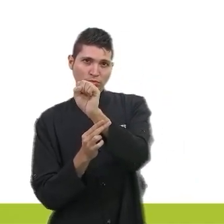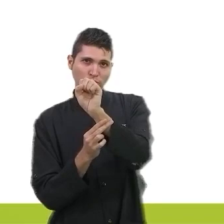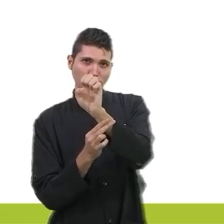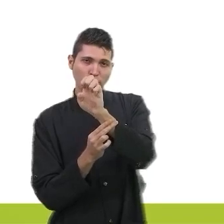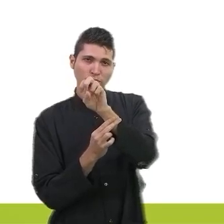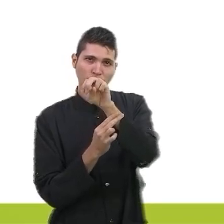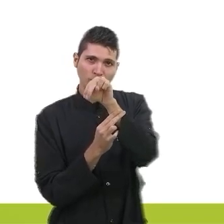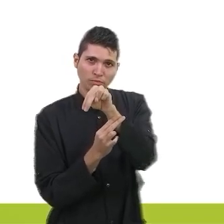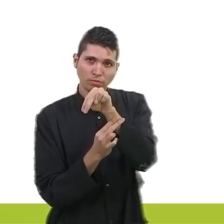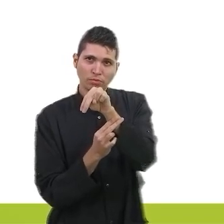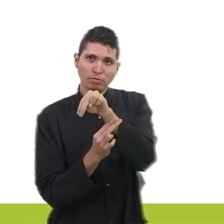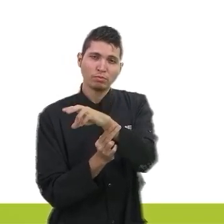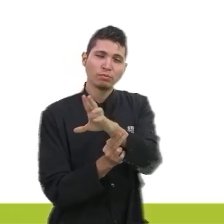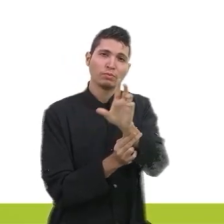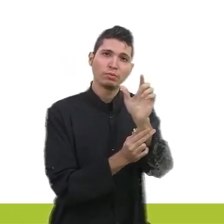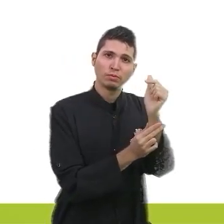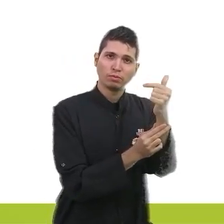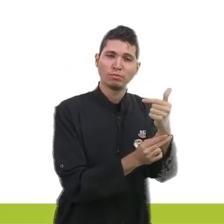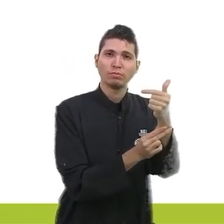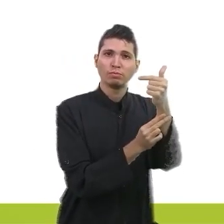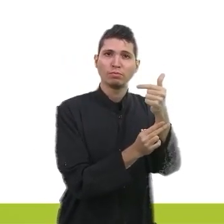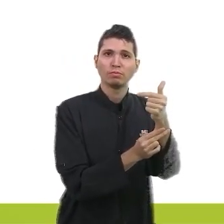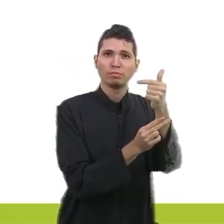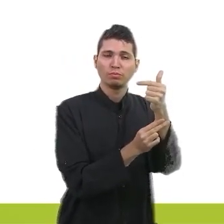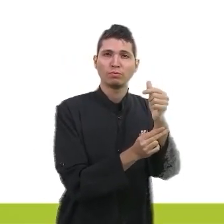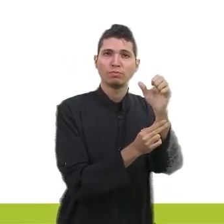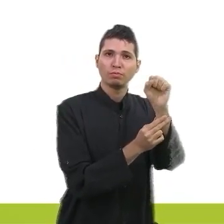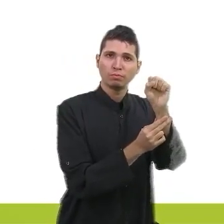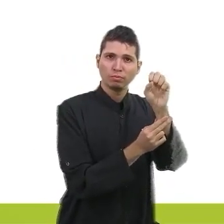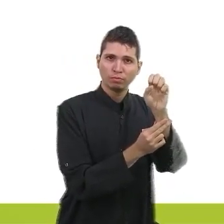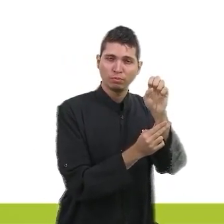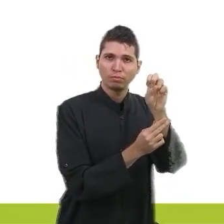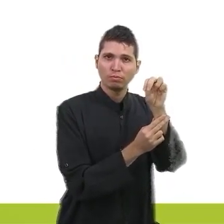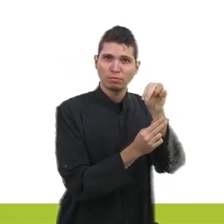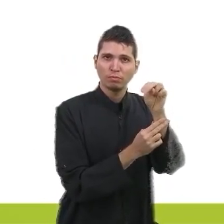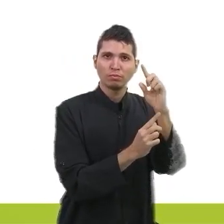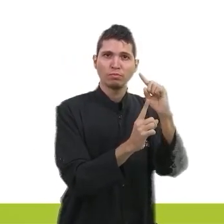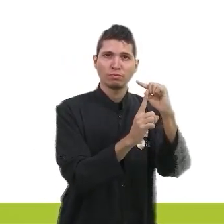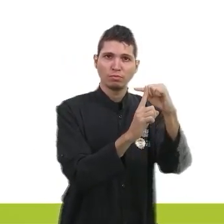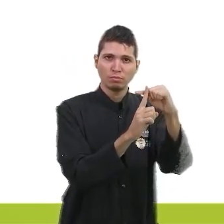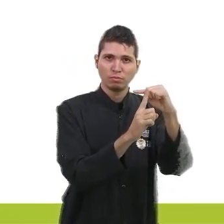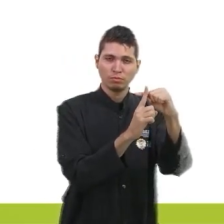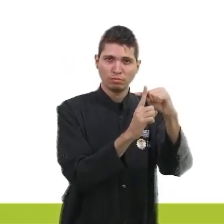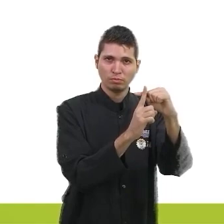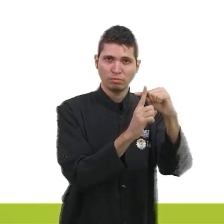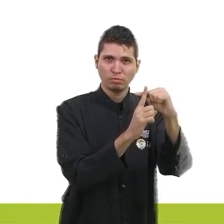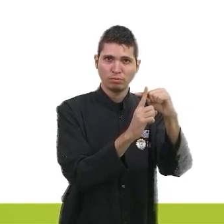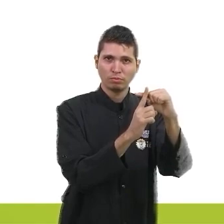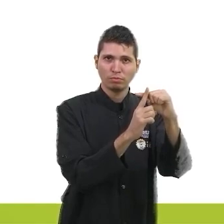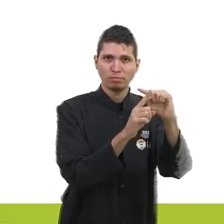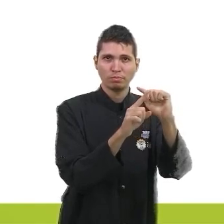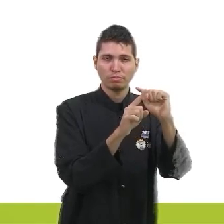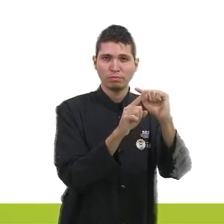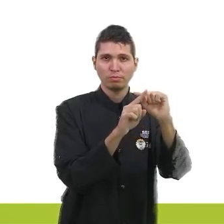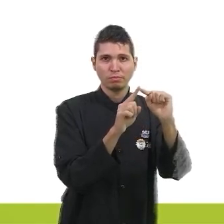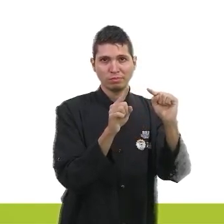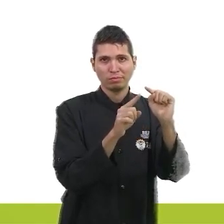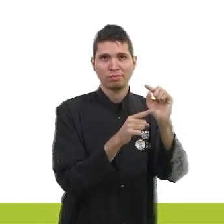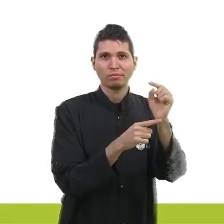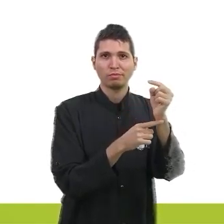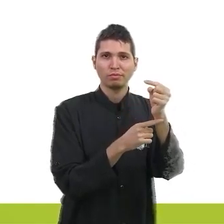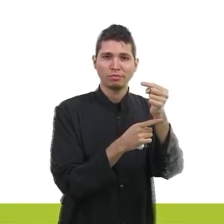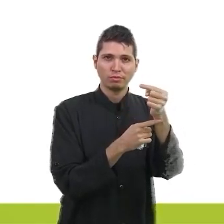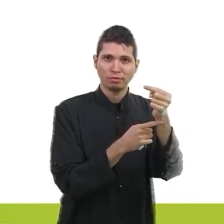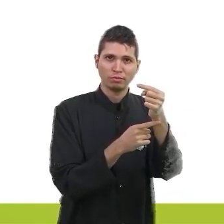no segundo quadrante, o seno é positivo, que está acima do eixo do x, mas é negativo porque está aqui na esquerda do